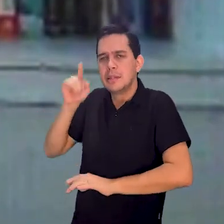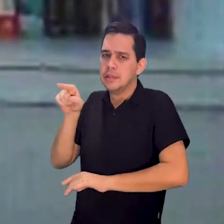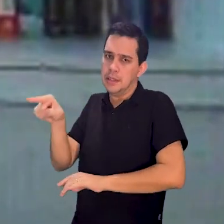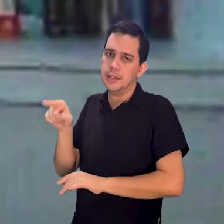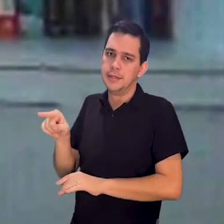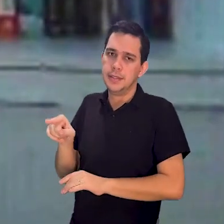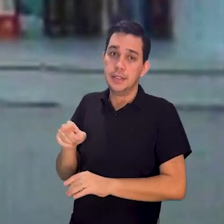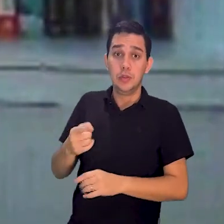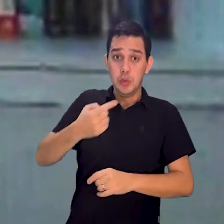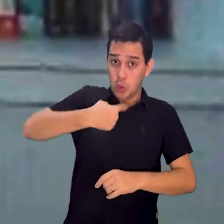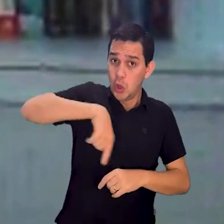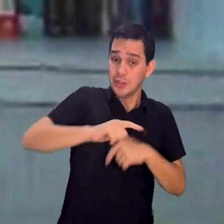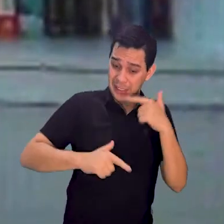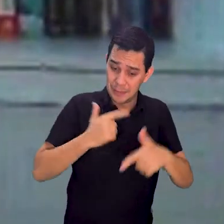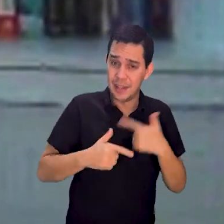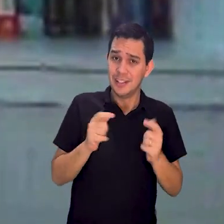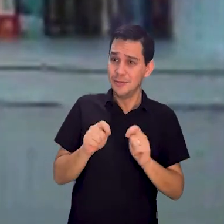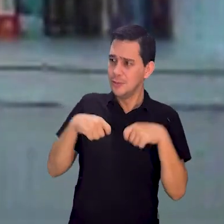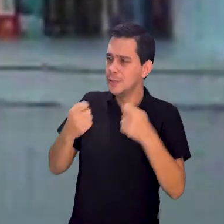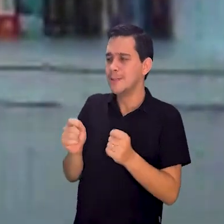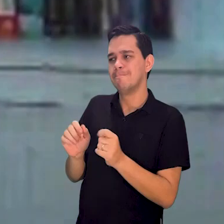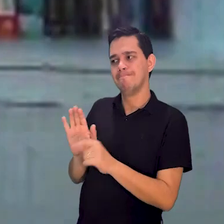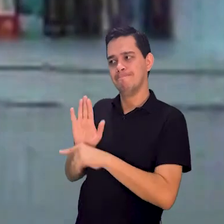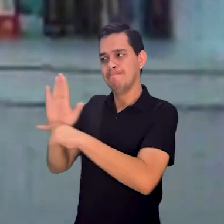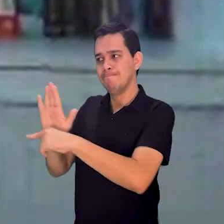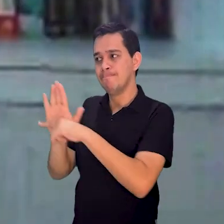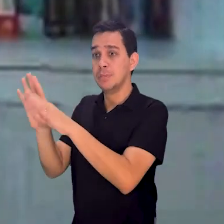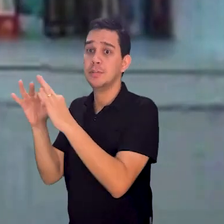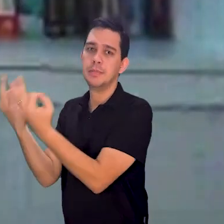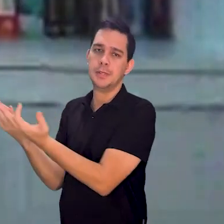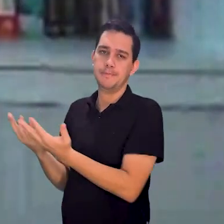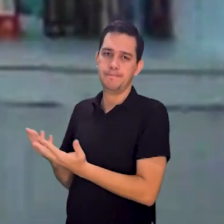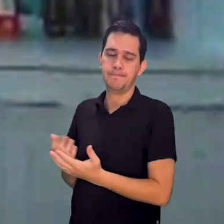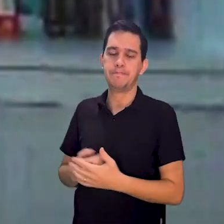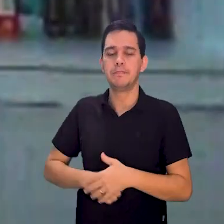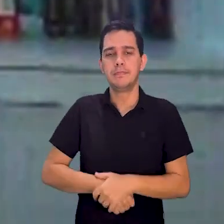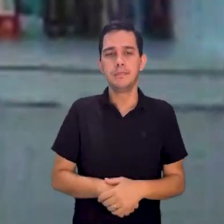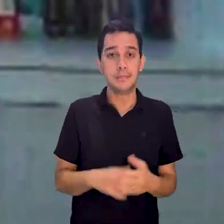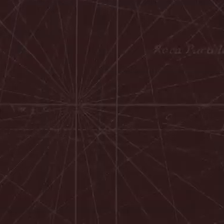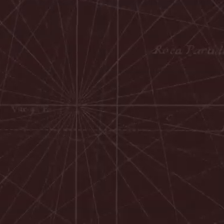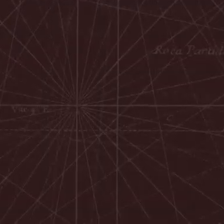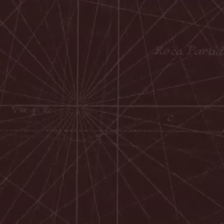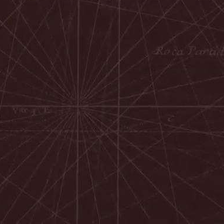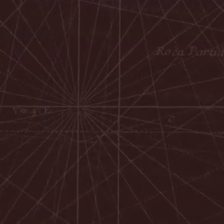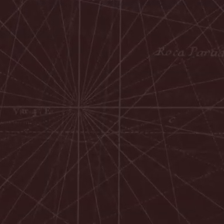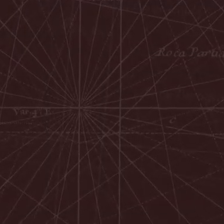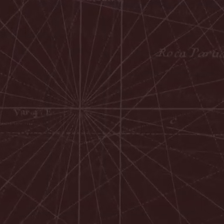abandono. Então, o nosso trabalho foi nesse sentido de buscar resgatar essas famílias, né?